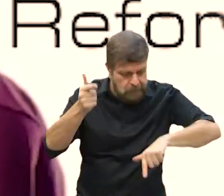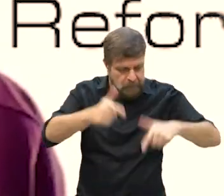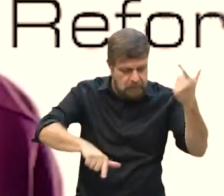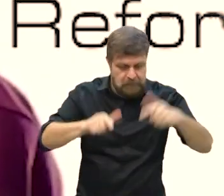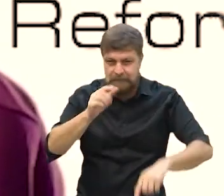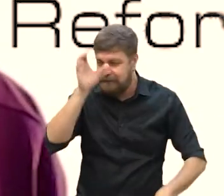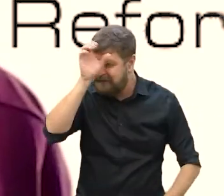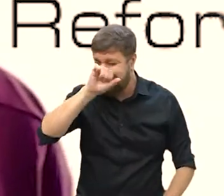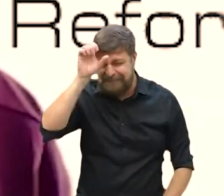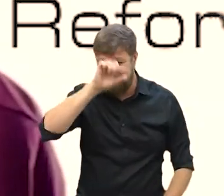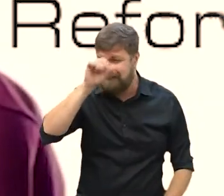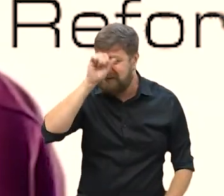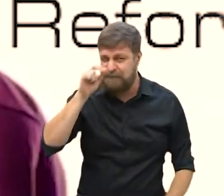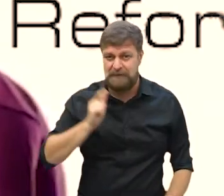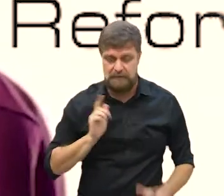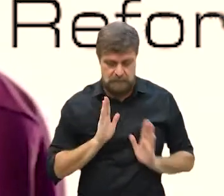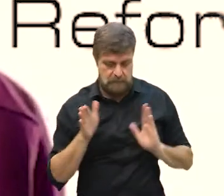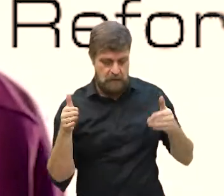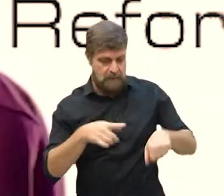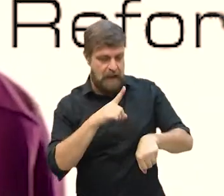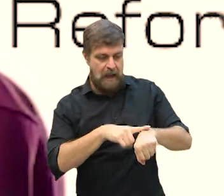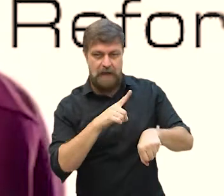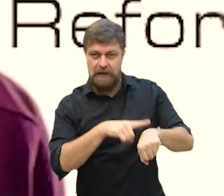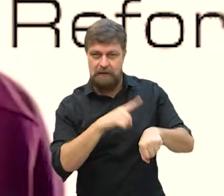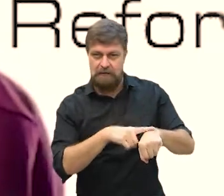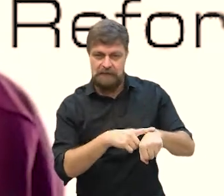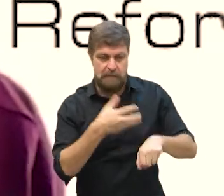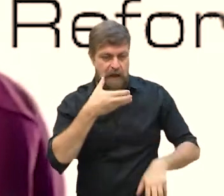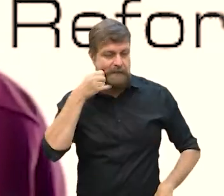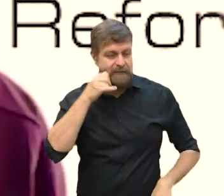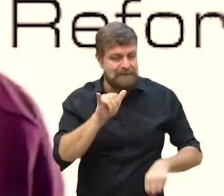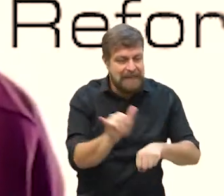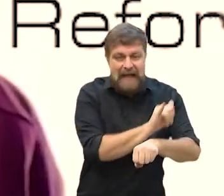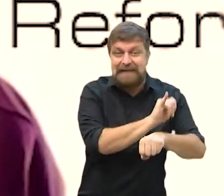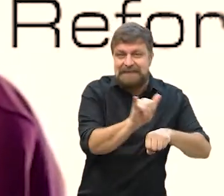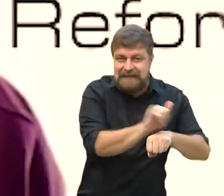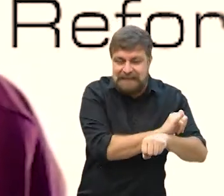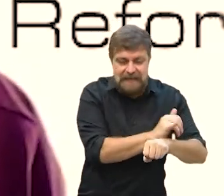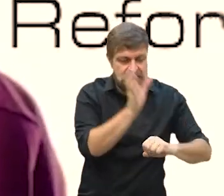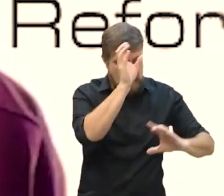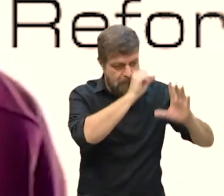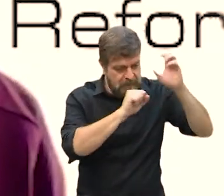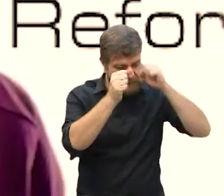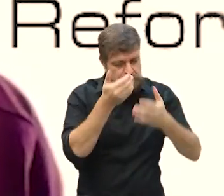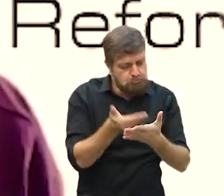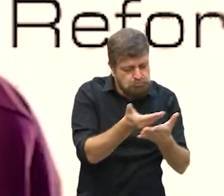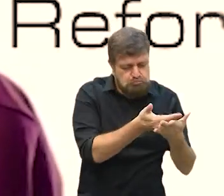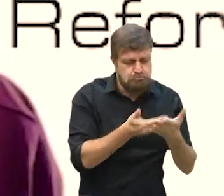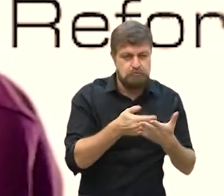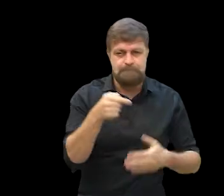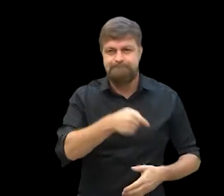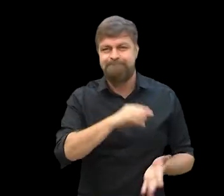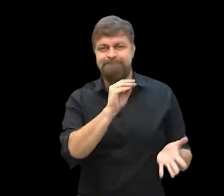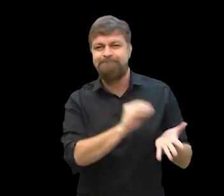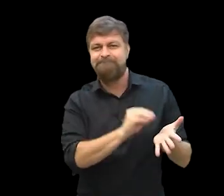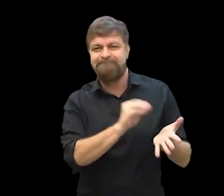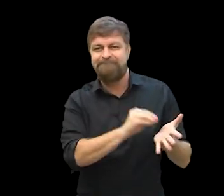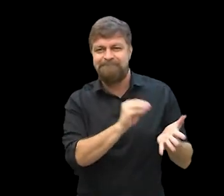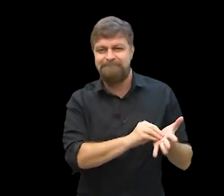e você não aprende a dedicar uma parte do seu tempo para estratégia, para aprendizagem,